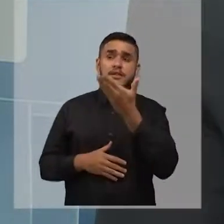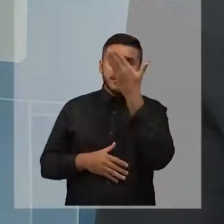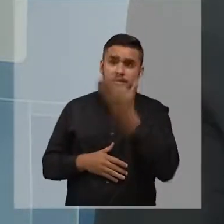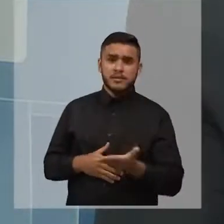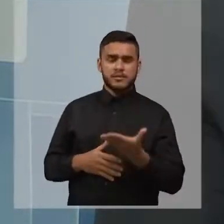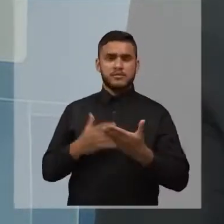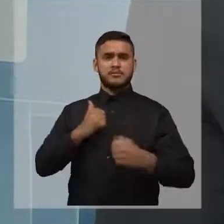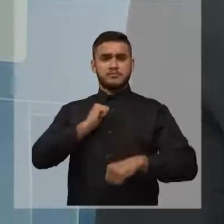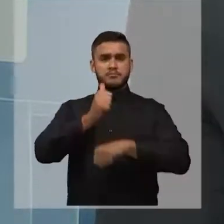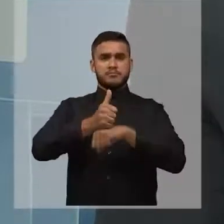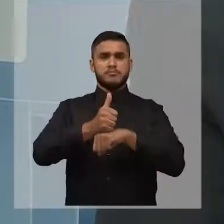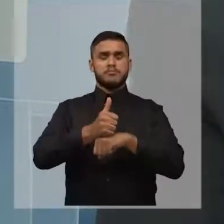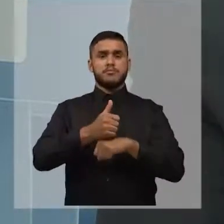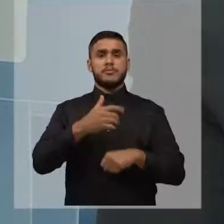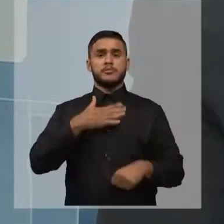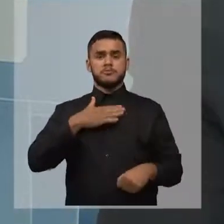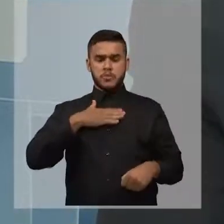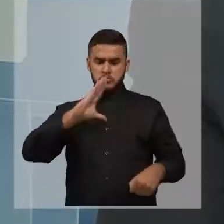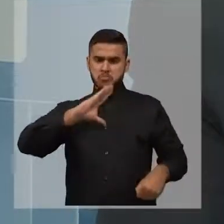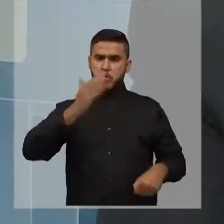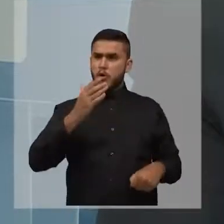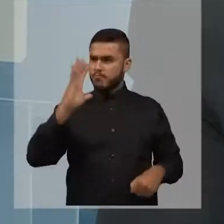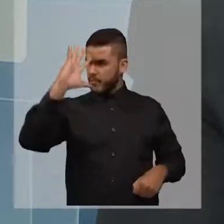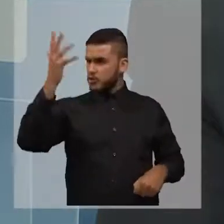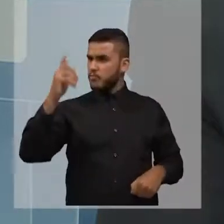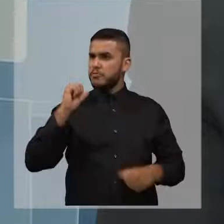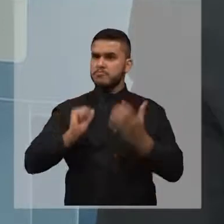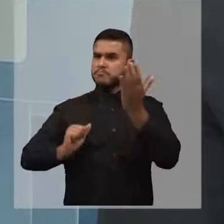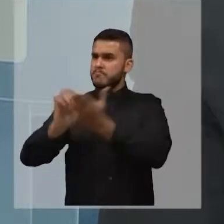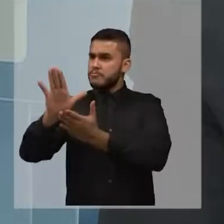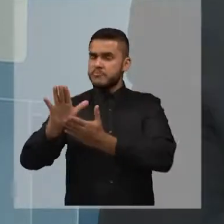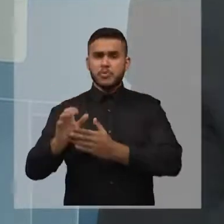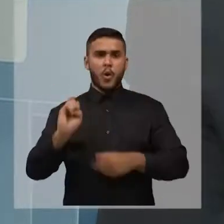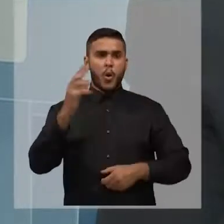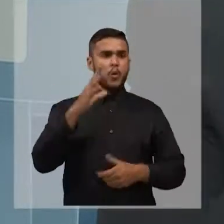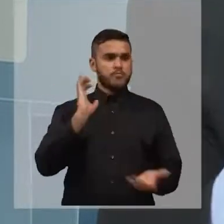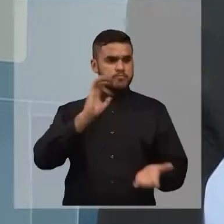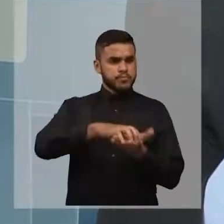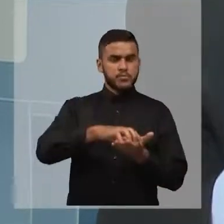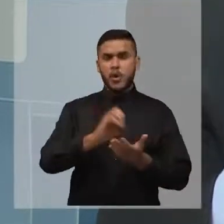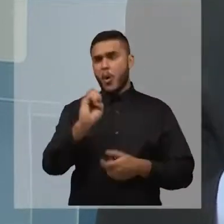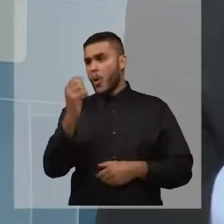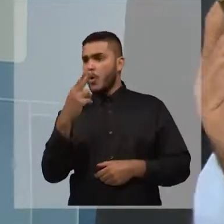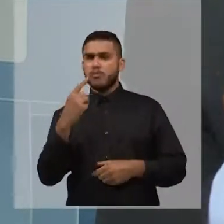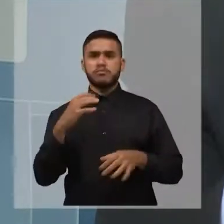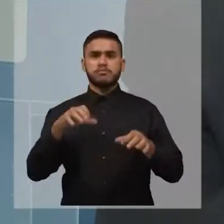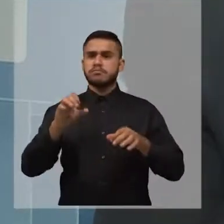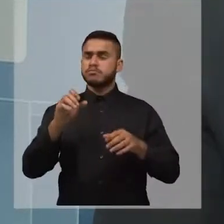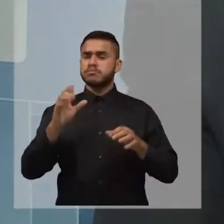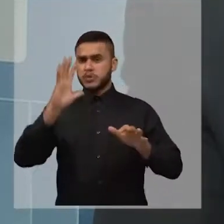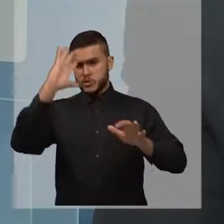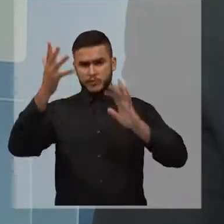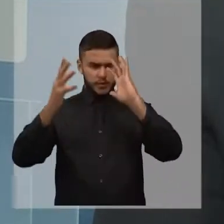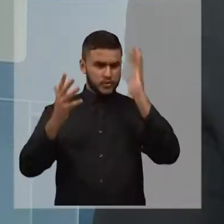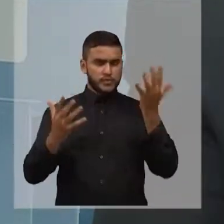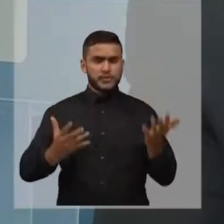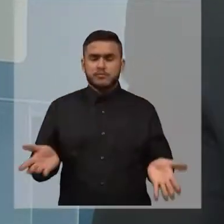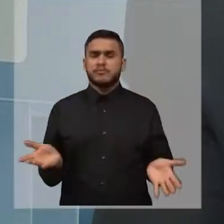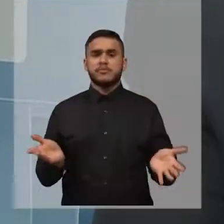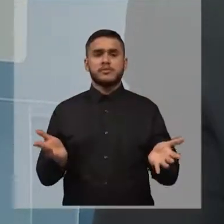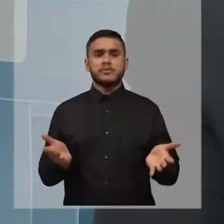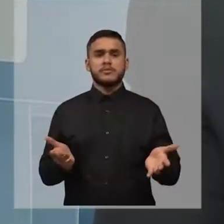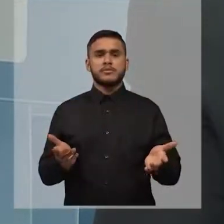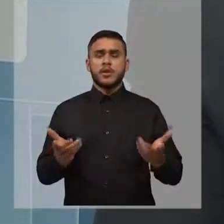mais coragem de tomar decisão. Eu posso ter certeza, tem alguns candidatos que faria isso sem